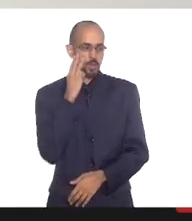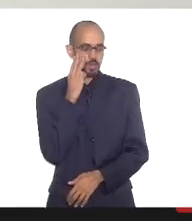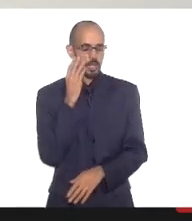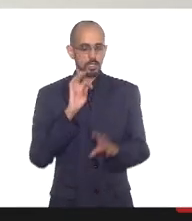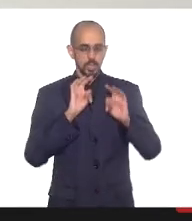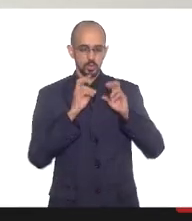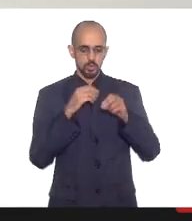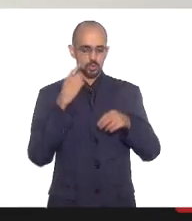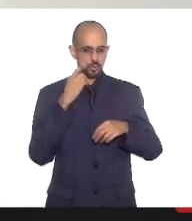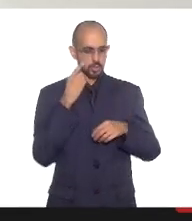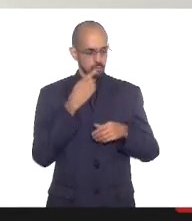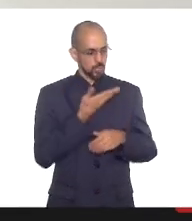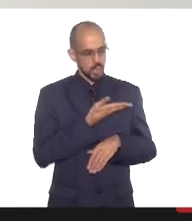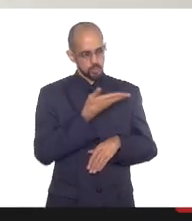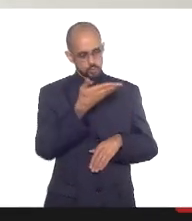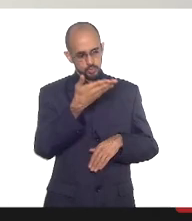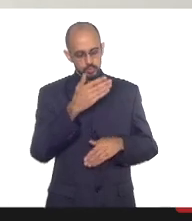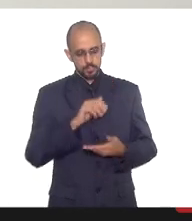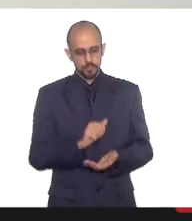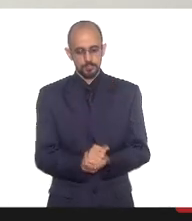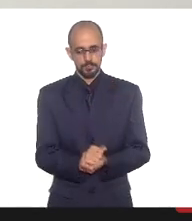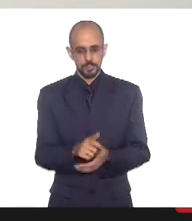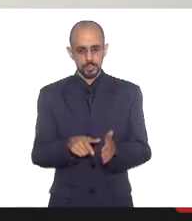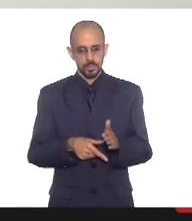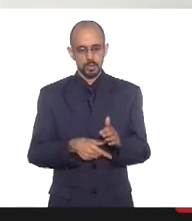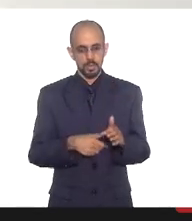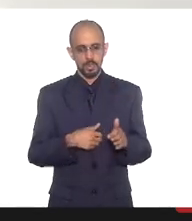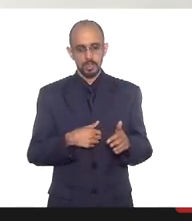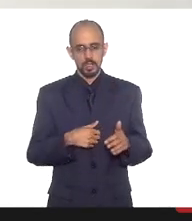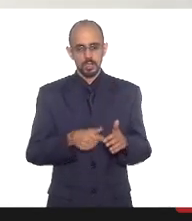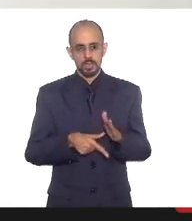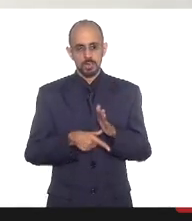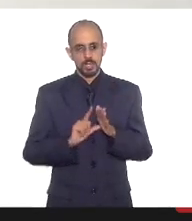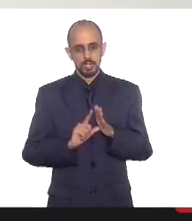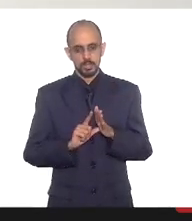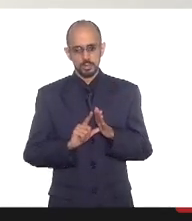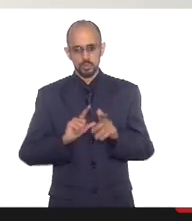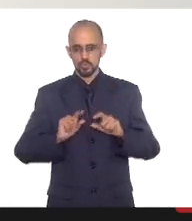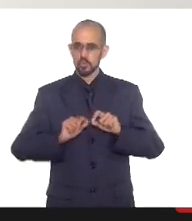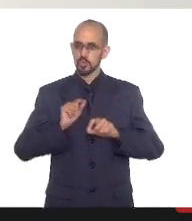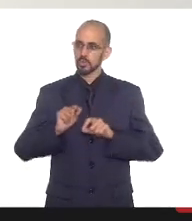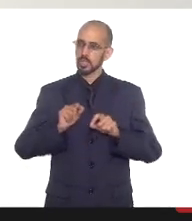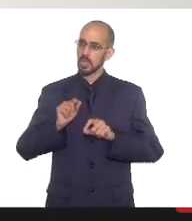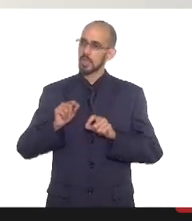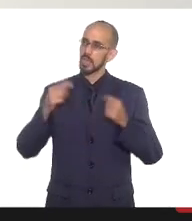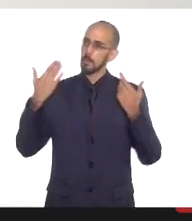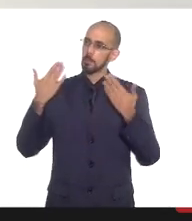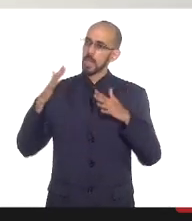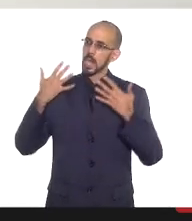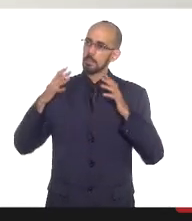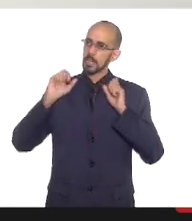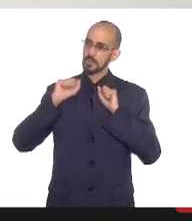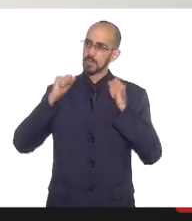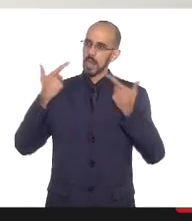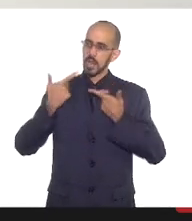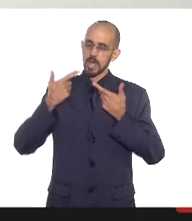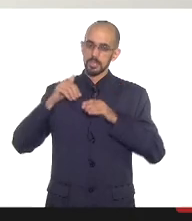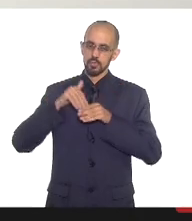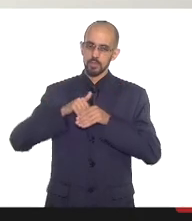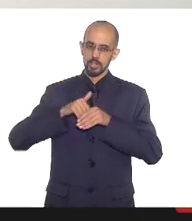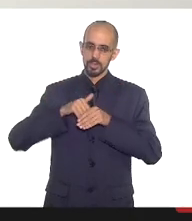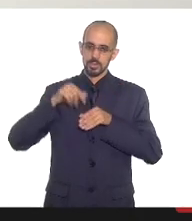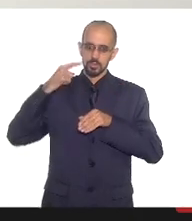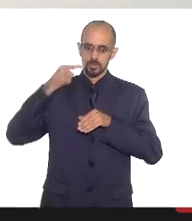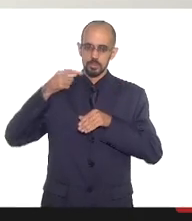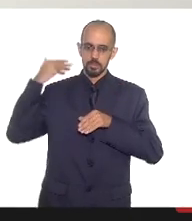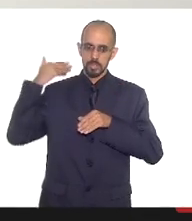dessa casa e antes de mais nada da deputada Martha Rocha longe alerj né pela na semana passada